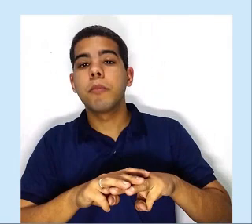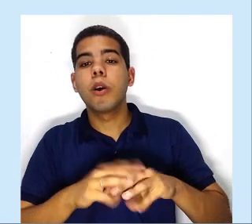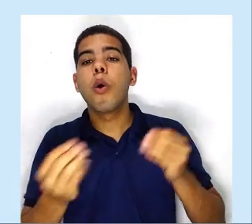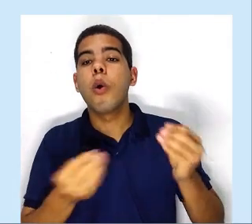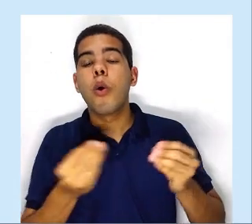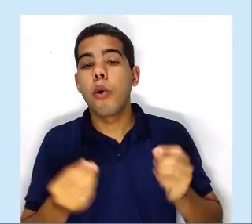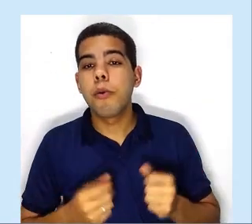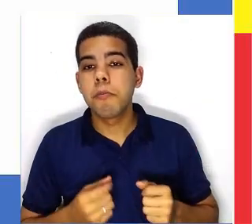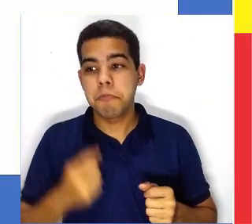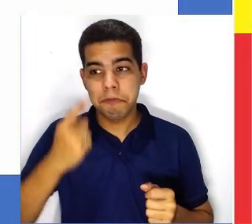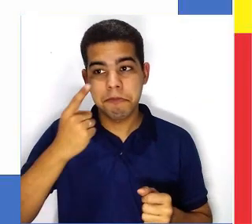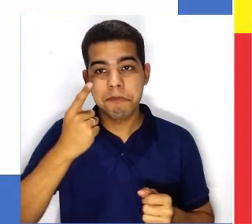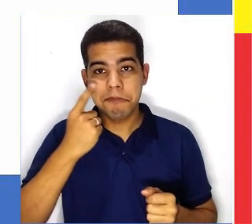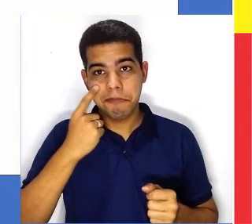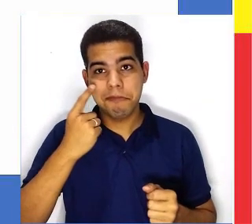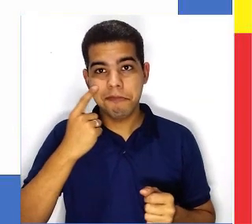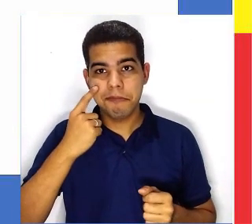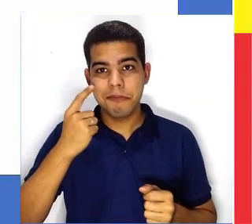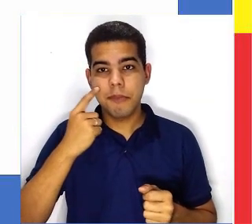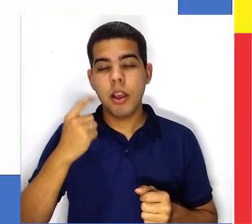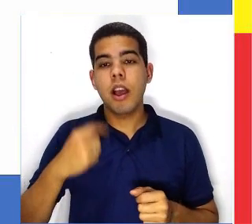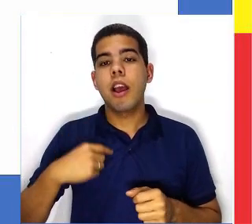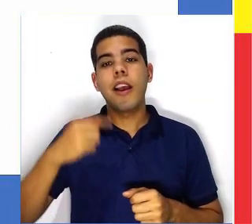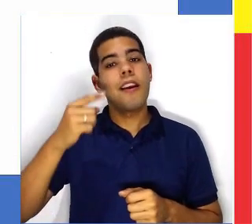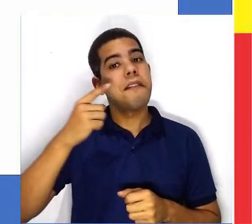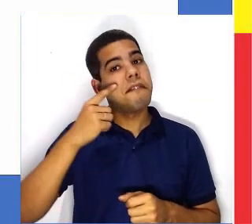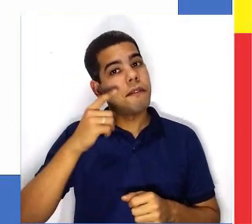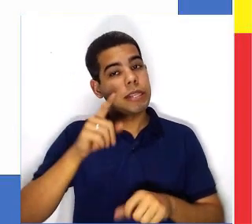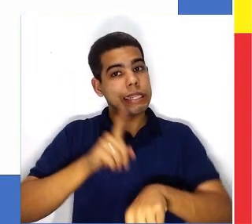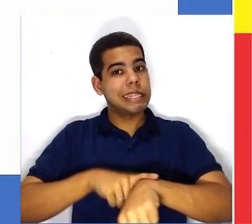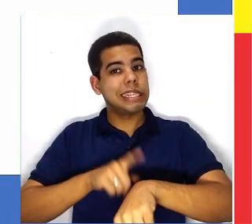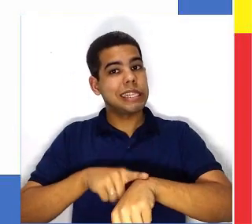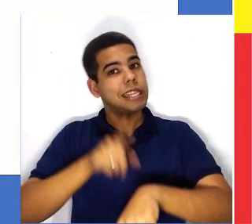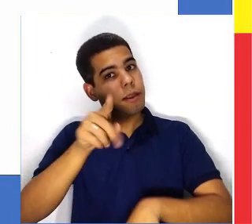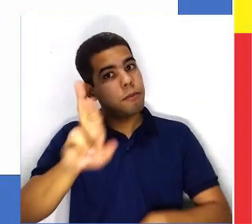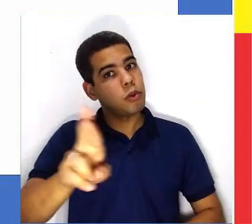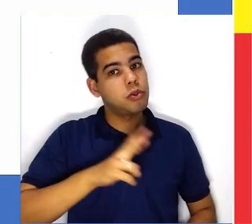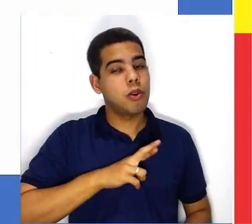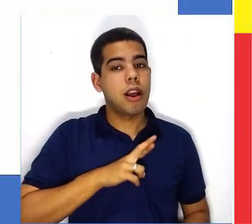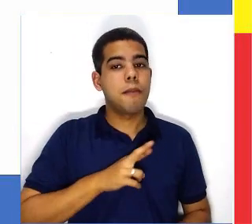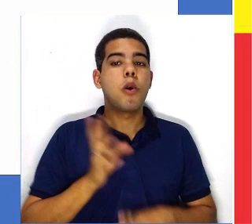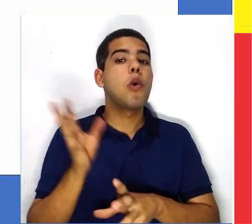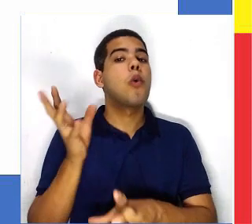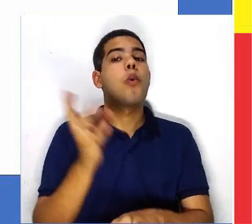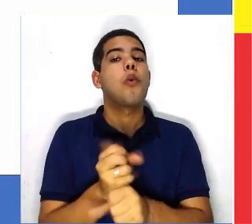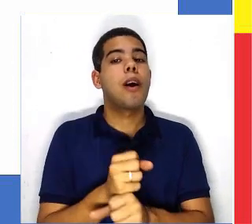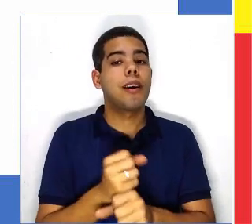ensino médio? Dá uma olhadinha aí, eu vou dar um tempinho para você responder.